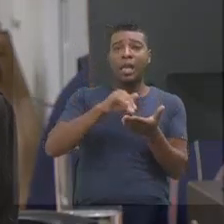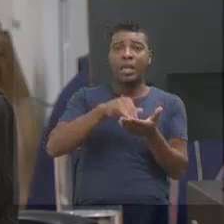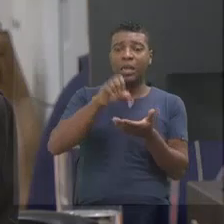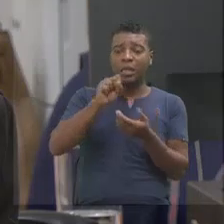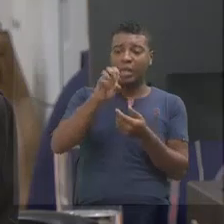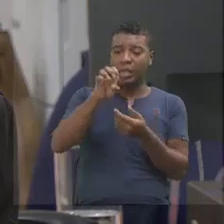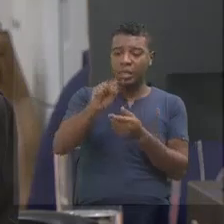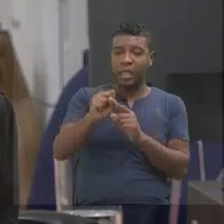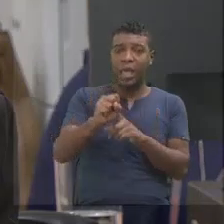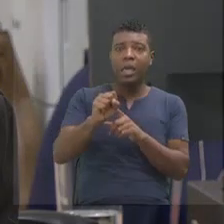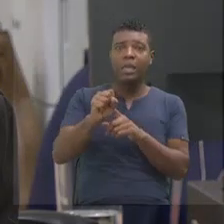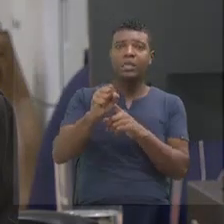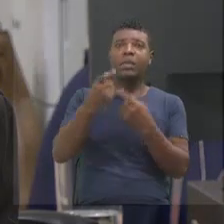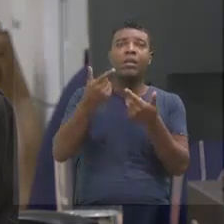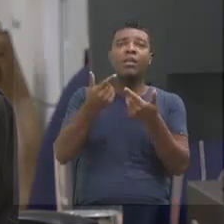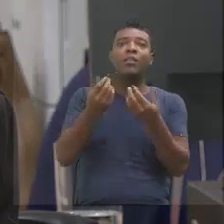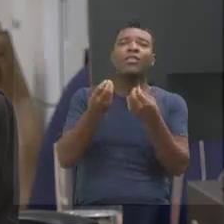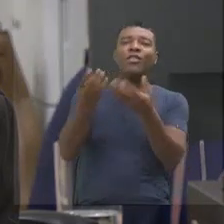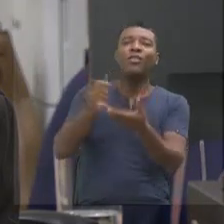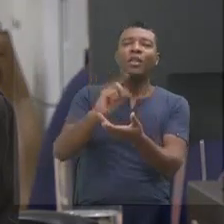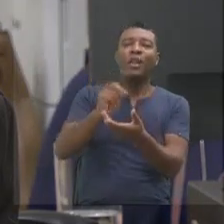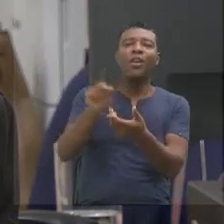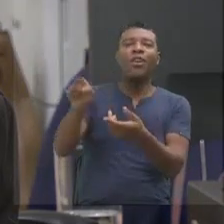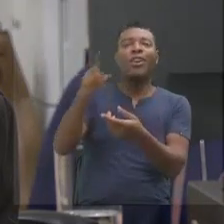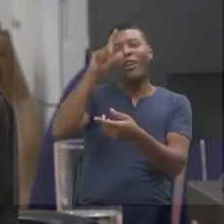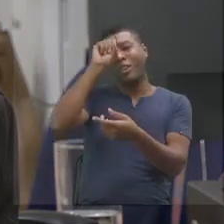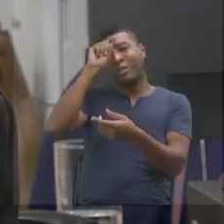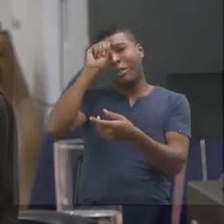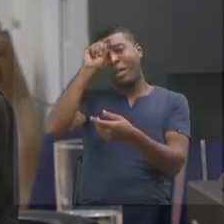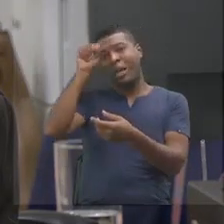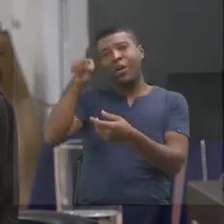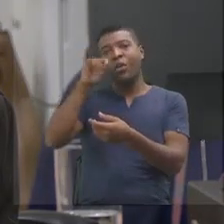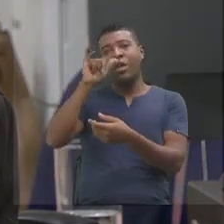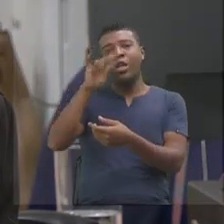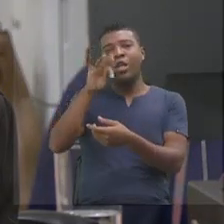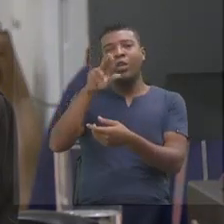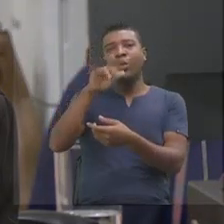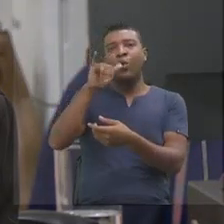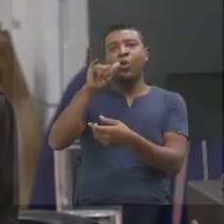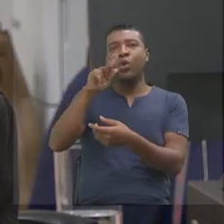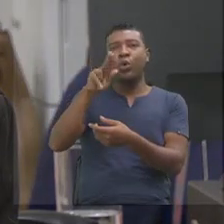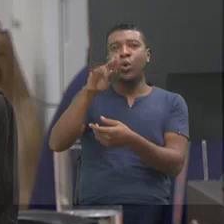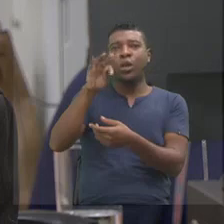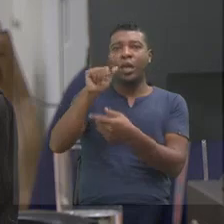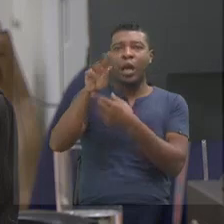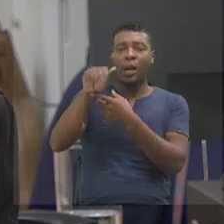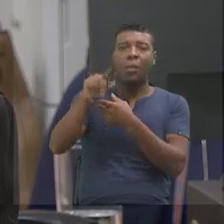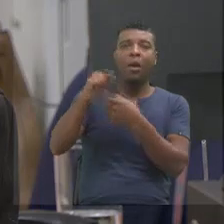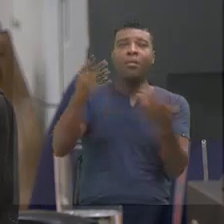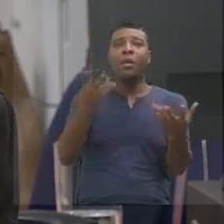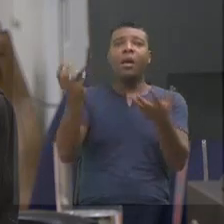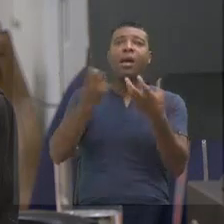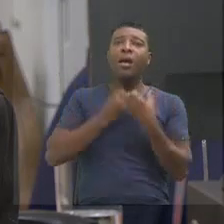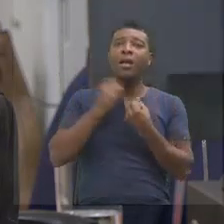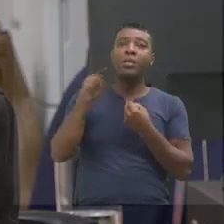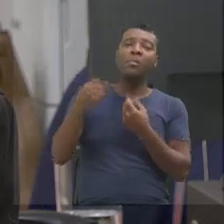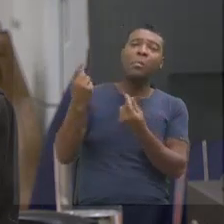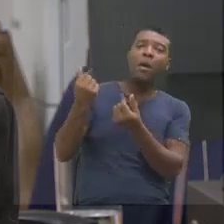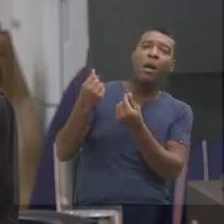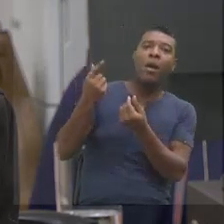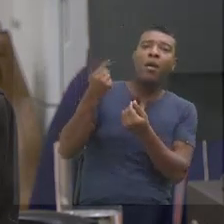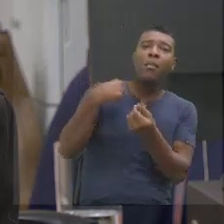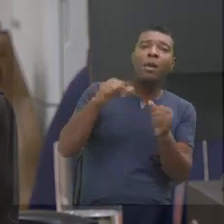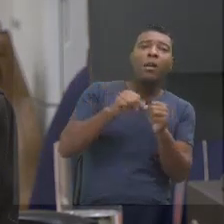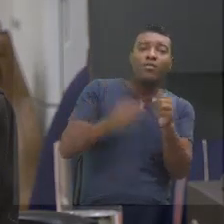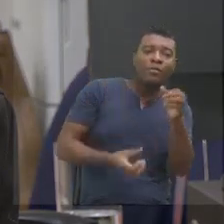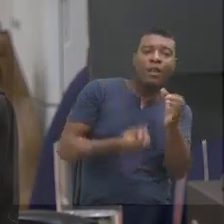que o hospital São José Ituiutaba pudesse receber 2,9 milhões de membros do deputado Wellington Prado e do Senador Rodrigo Pacheco para aquisição de